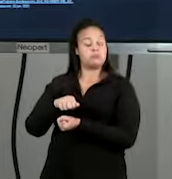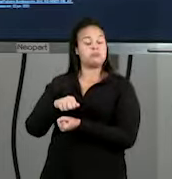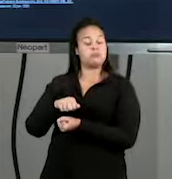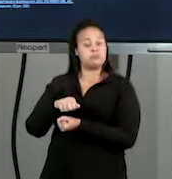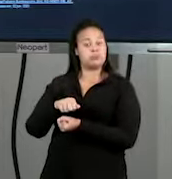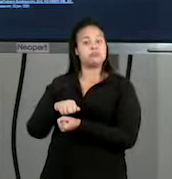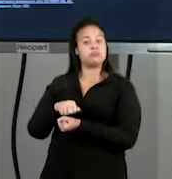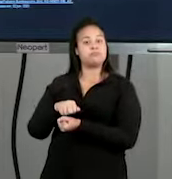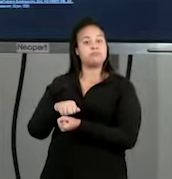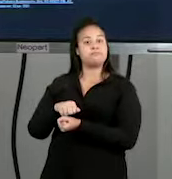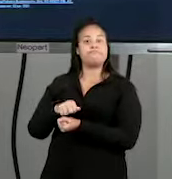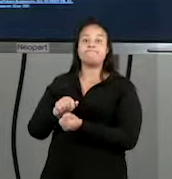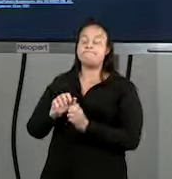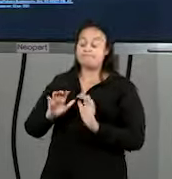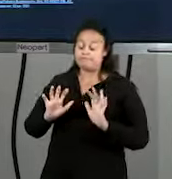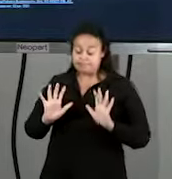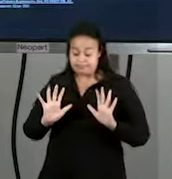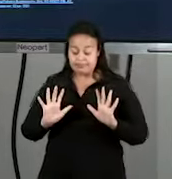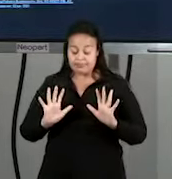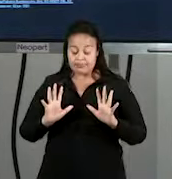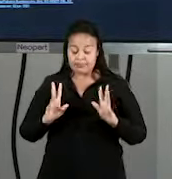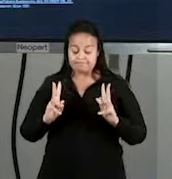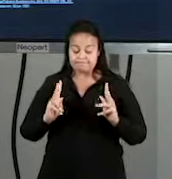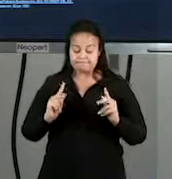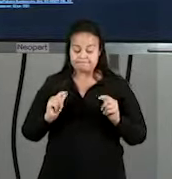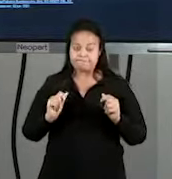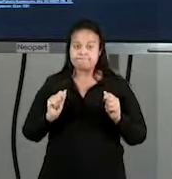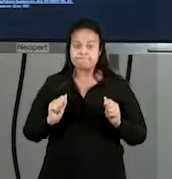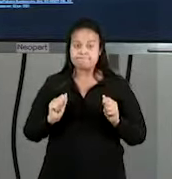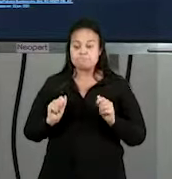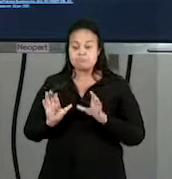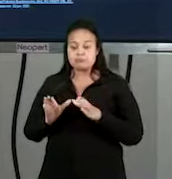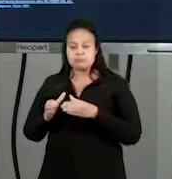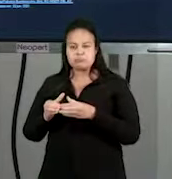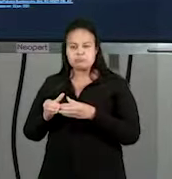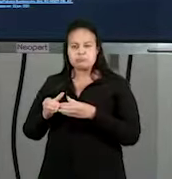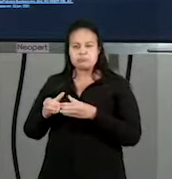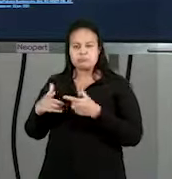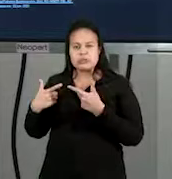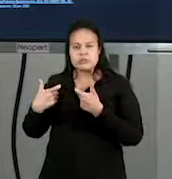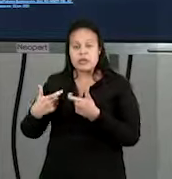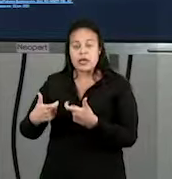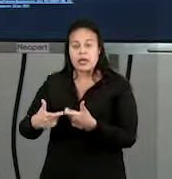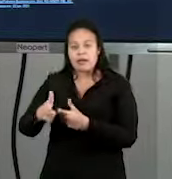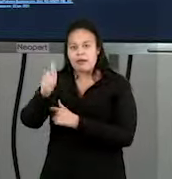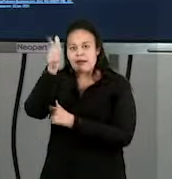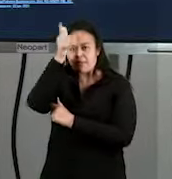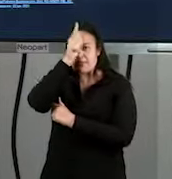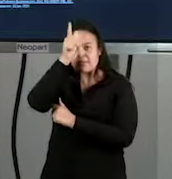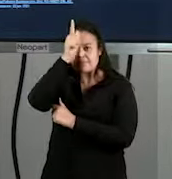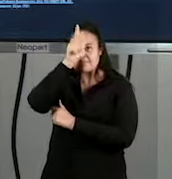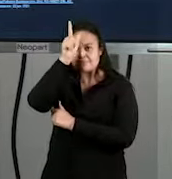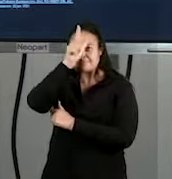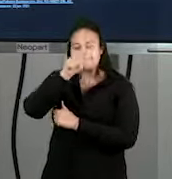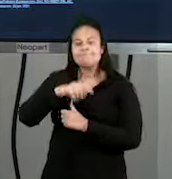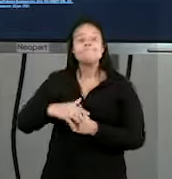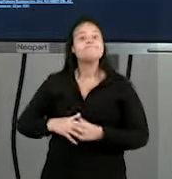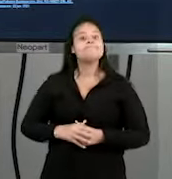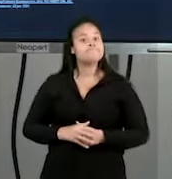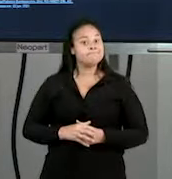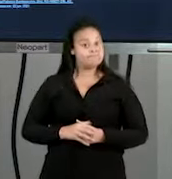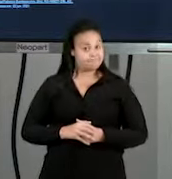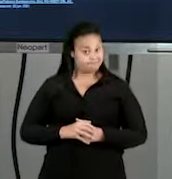que uma das partes envolvidas nessa guerra era a Alemanha, que devido